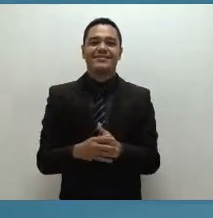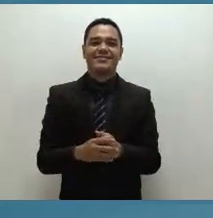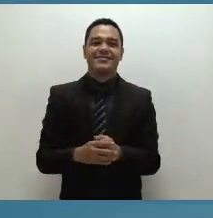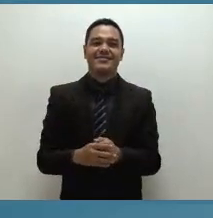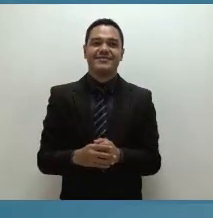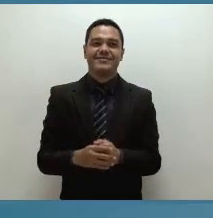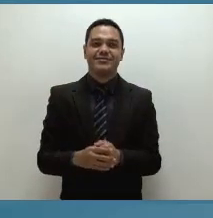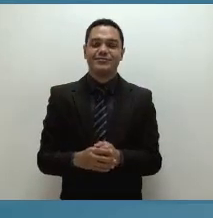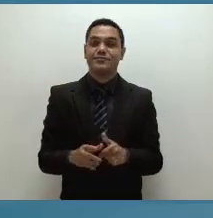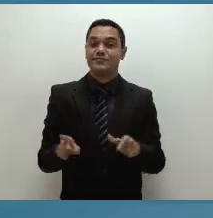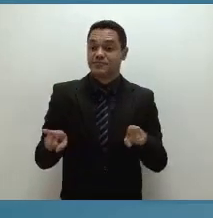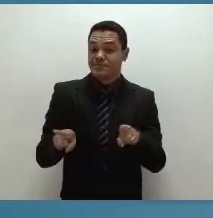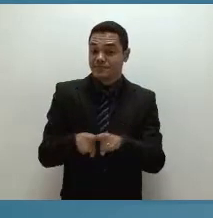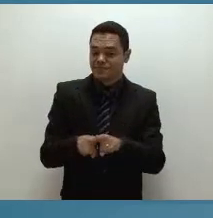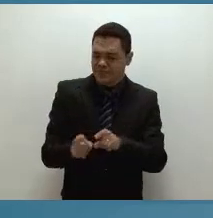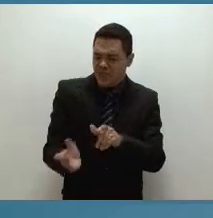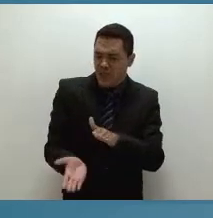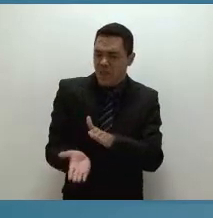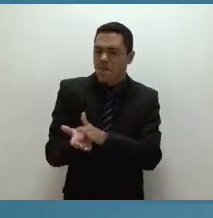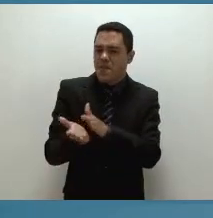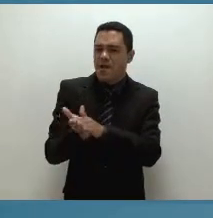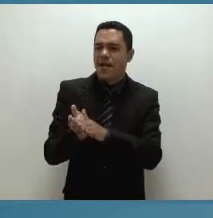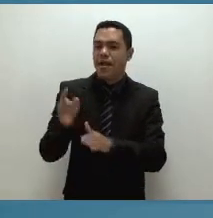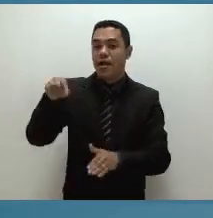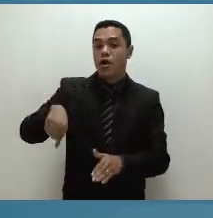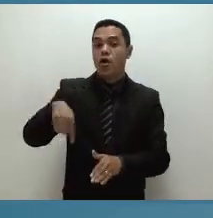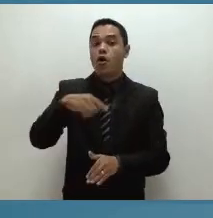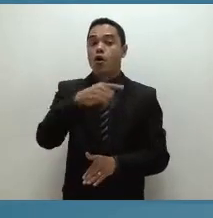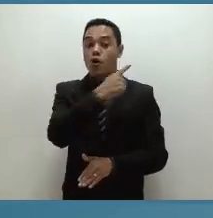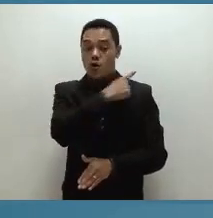parabenizar o governador do Estado do Pará, que foi